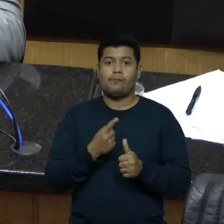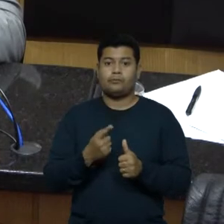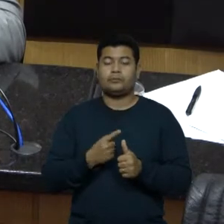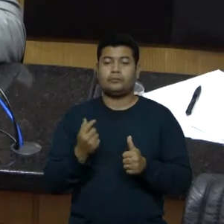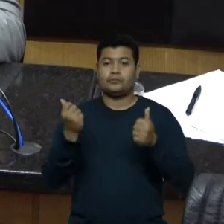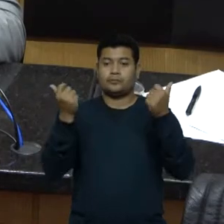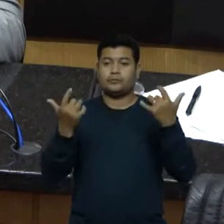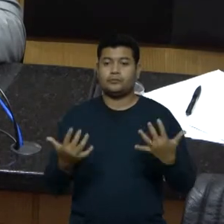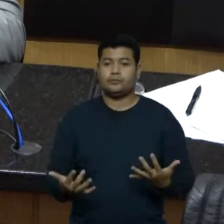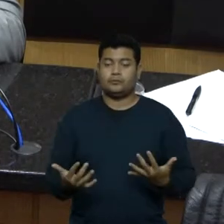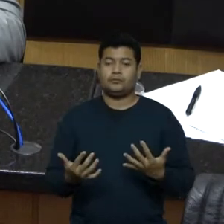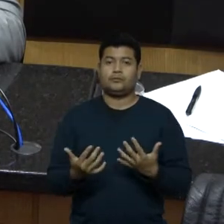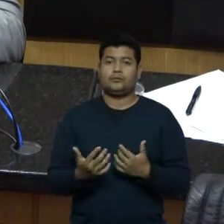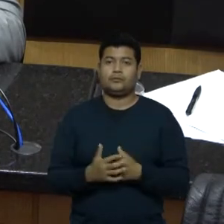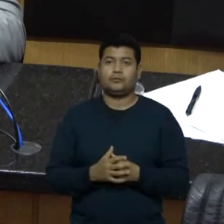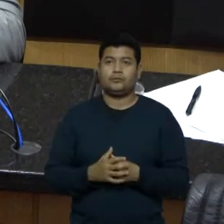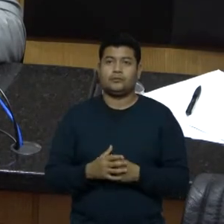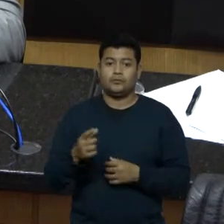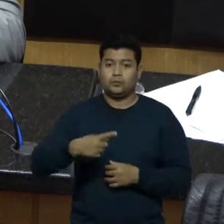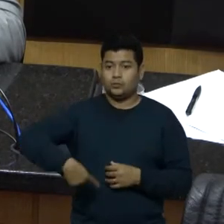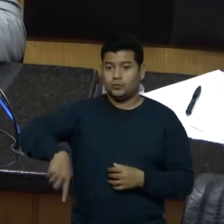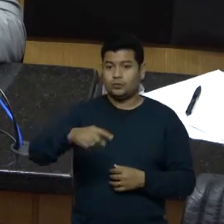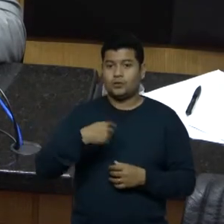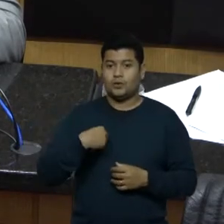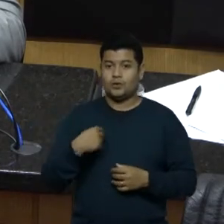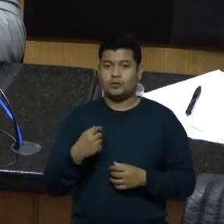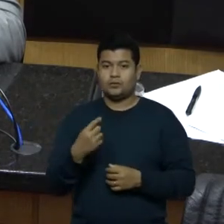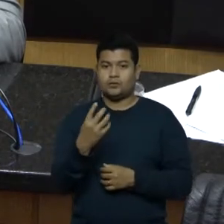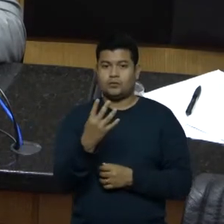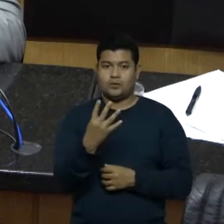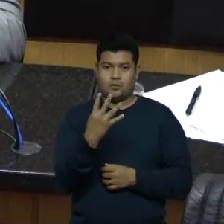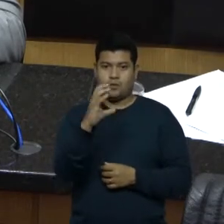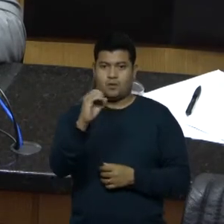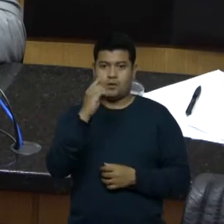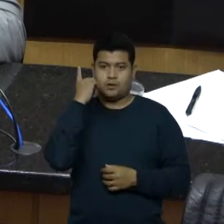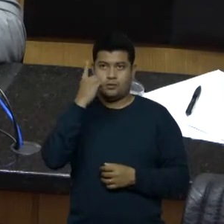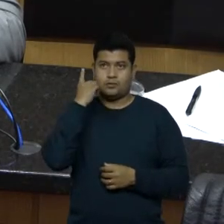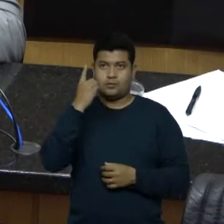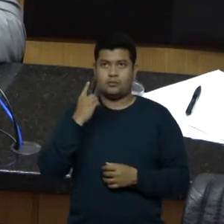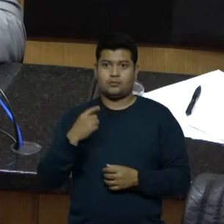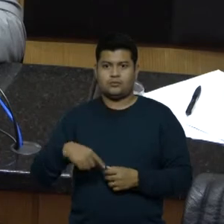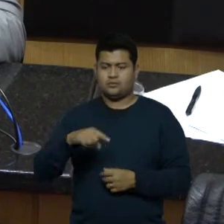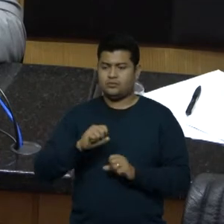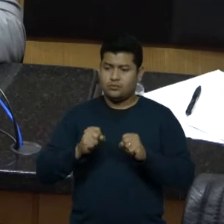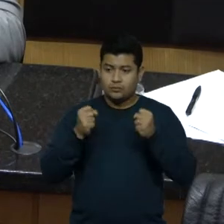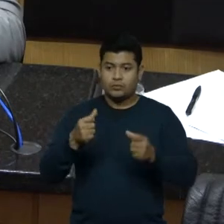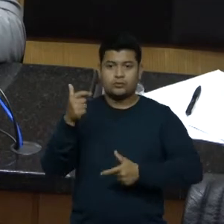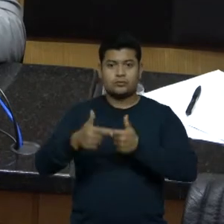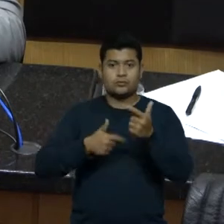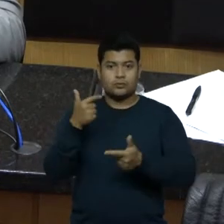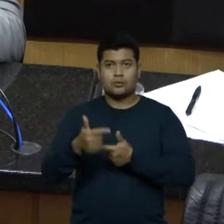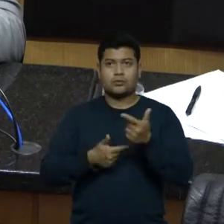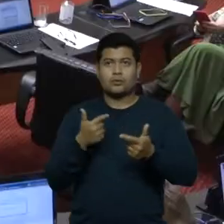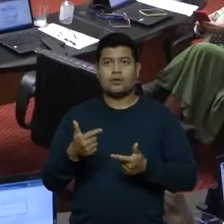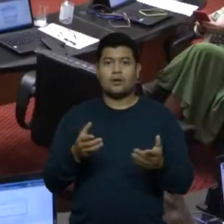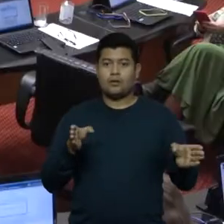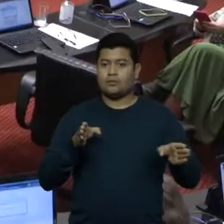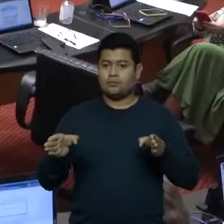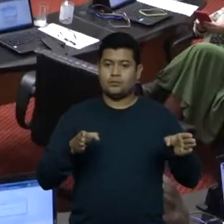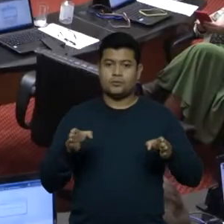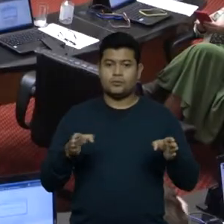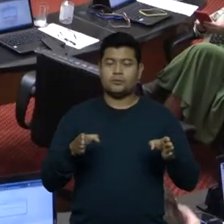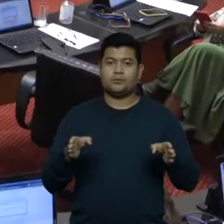que nós aqui os 40 deputados da casa fizemos um trabalho nessa legislatura